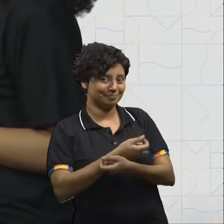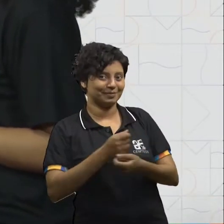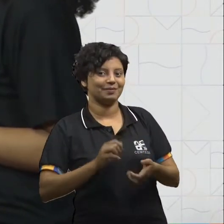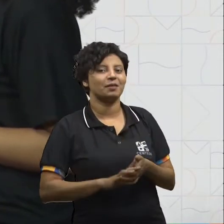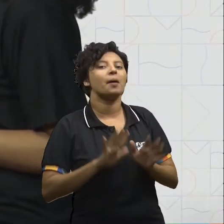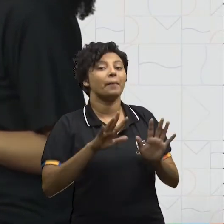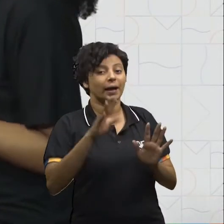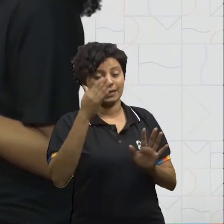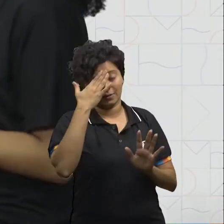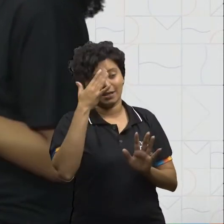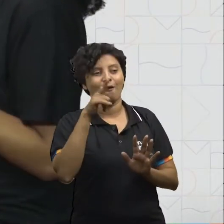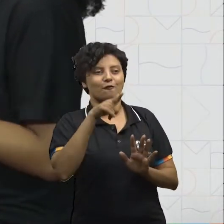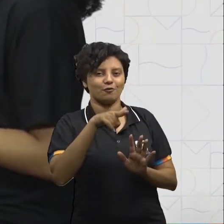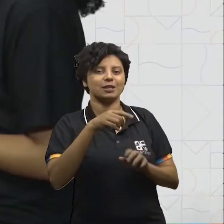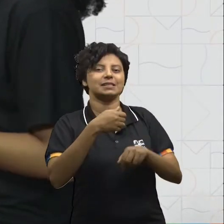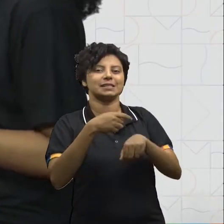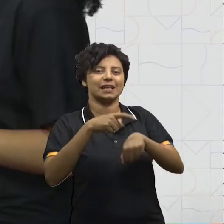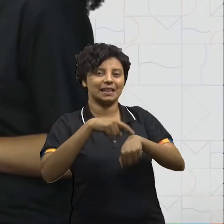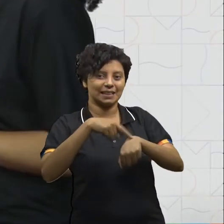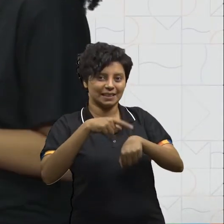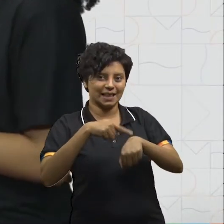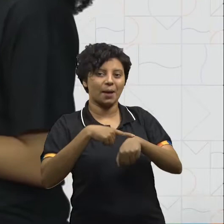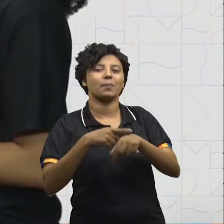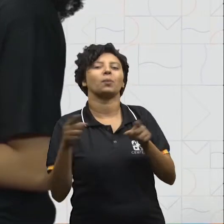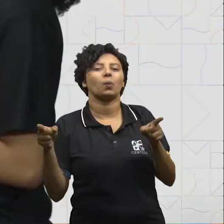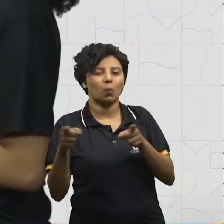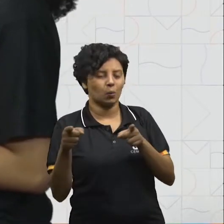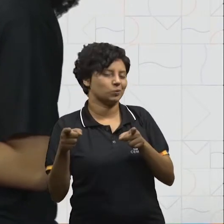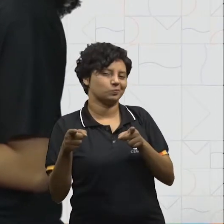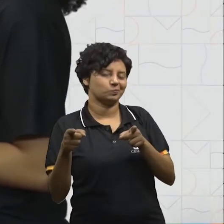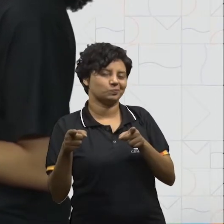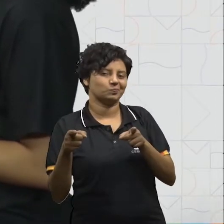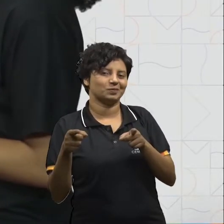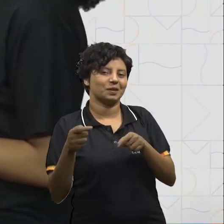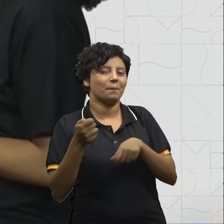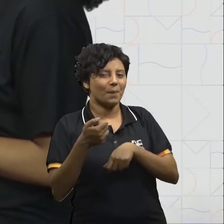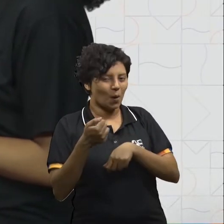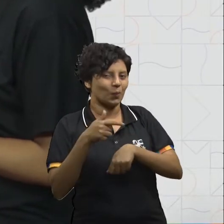bom. Mas eu sei que a senhora tem o seu tempo curto hoje.